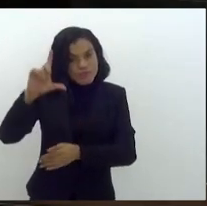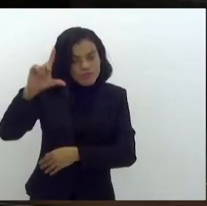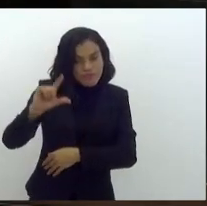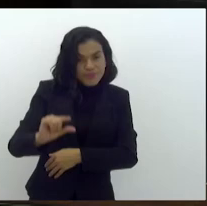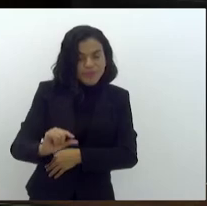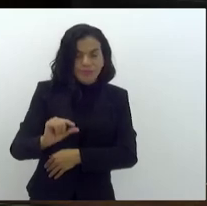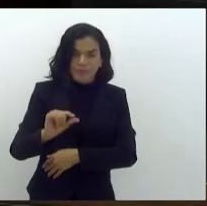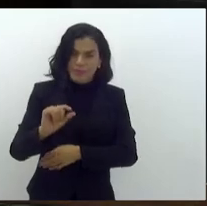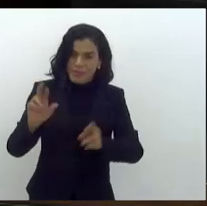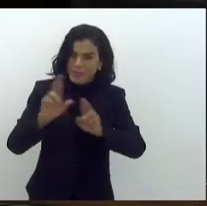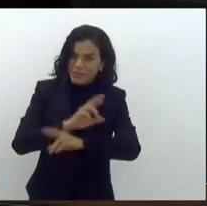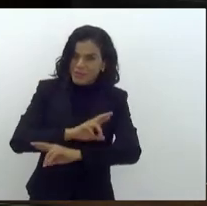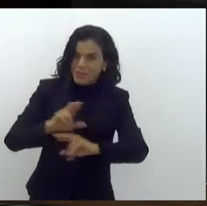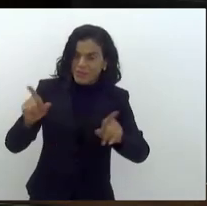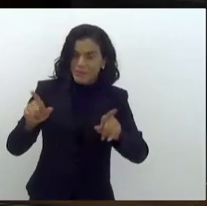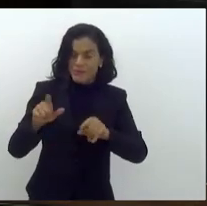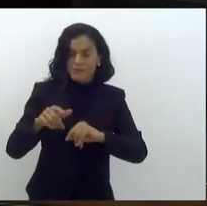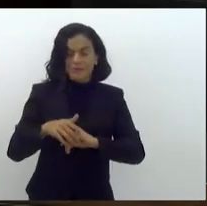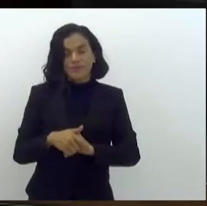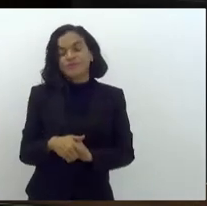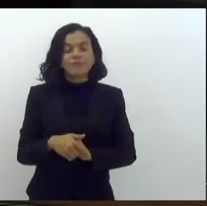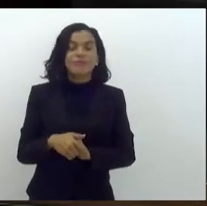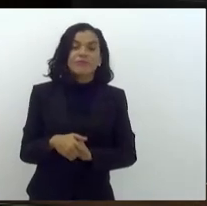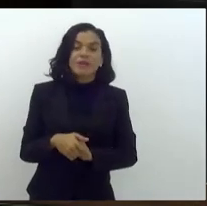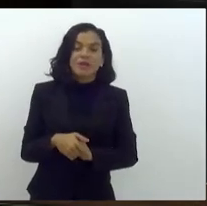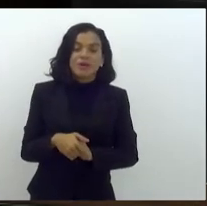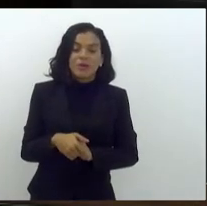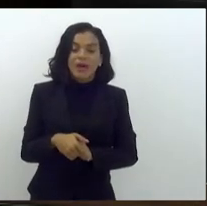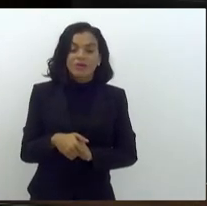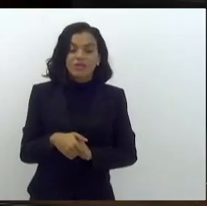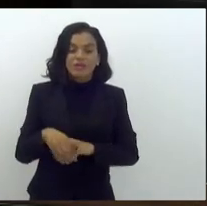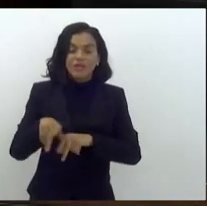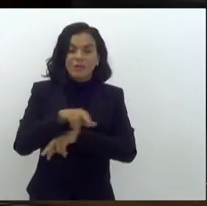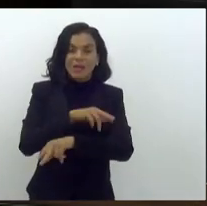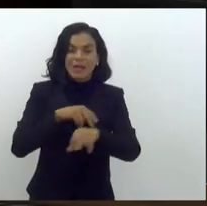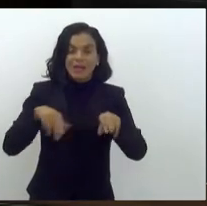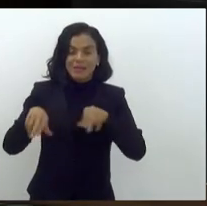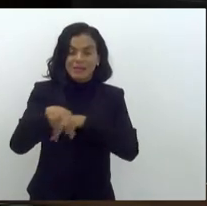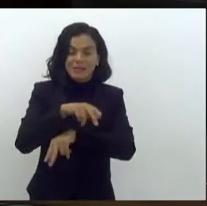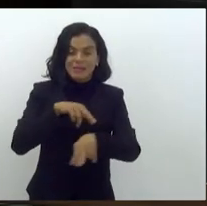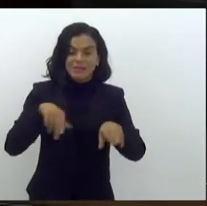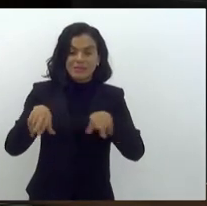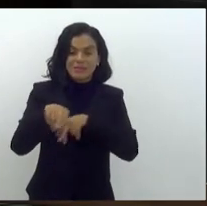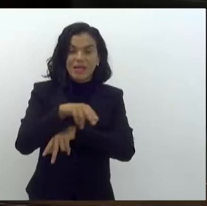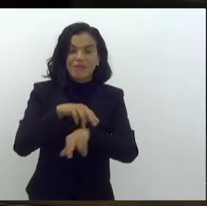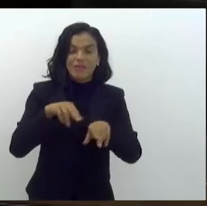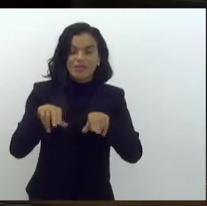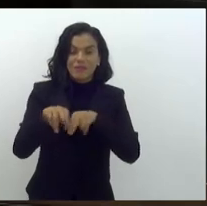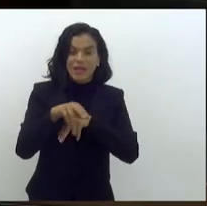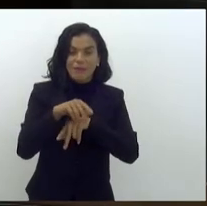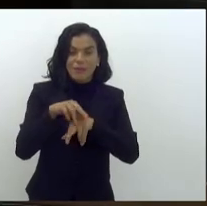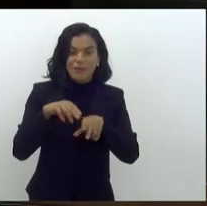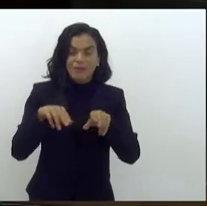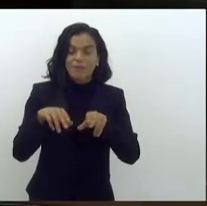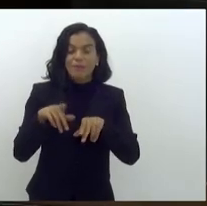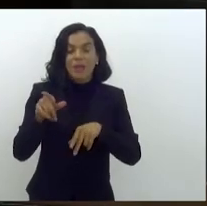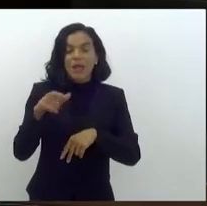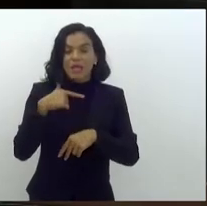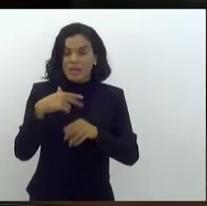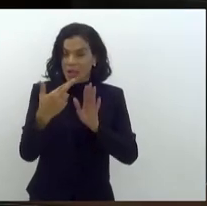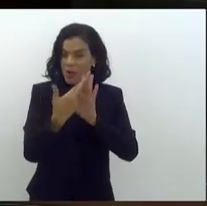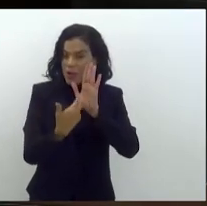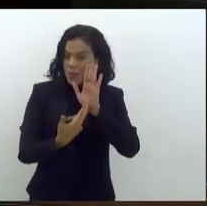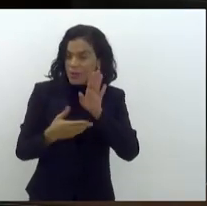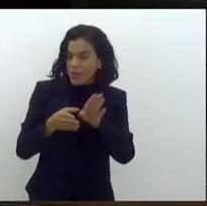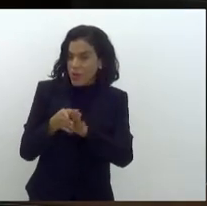discrepâncias né e de heterogeneidade que a gente observa nos regulamentos e além de regulamentar e normatizar